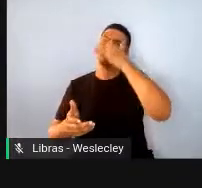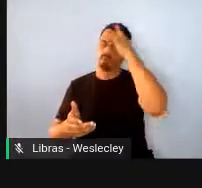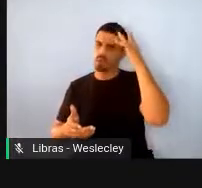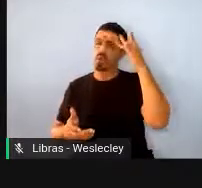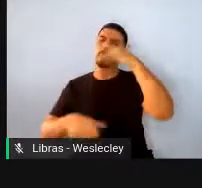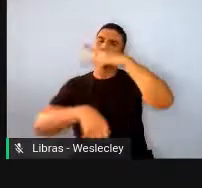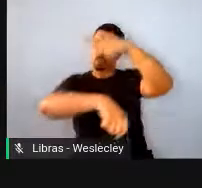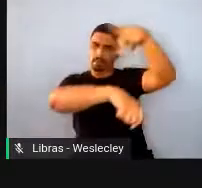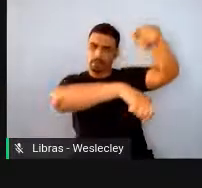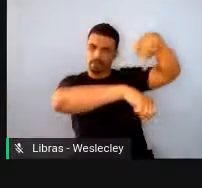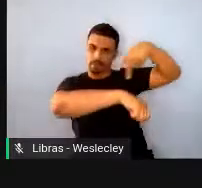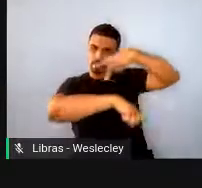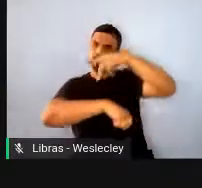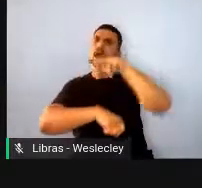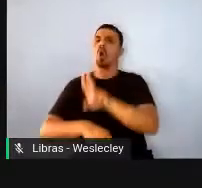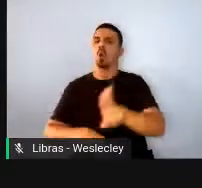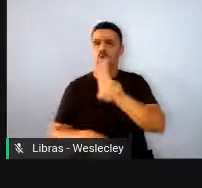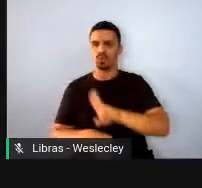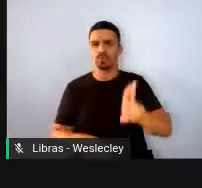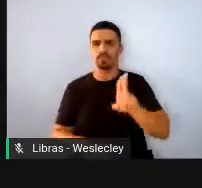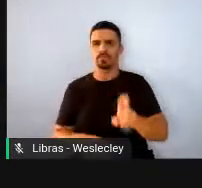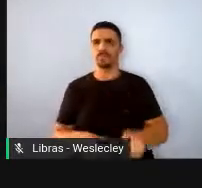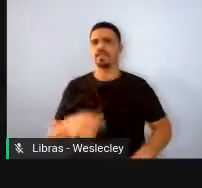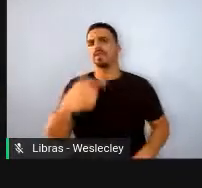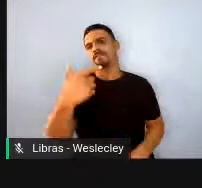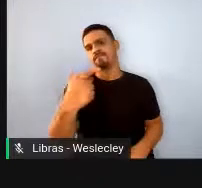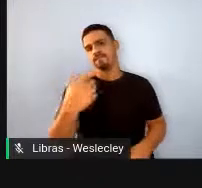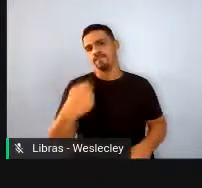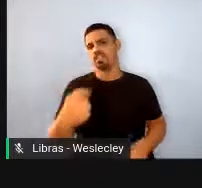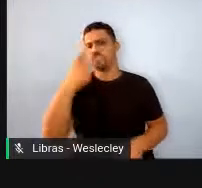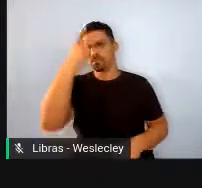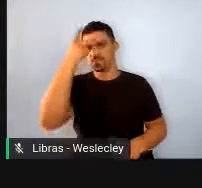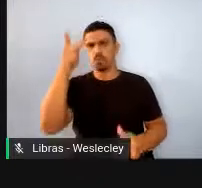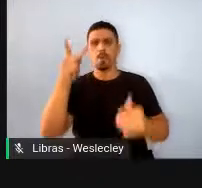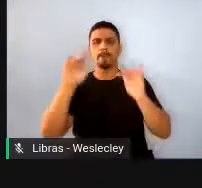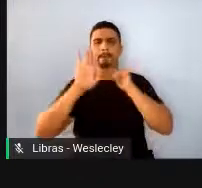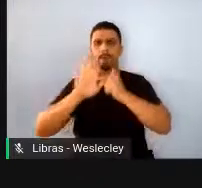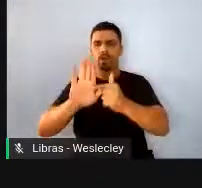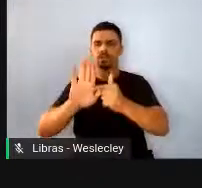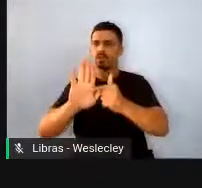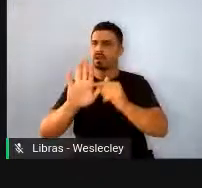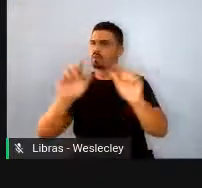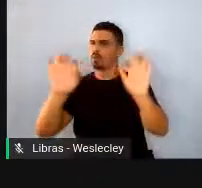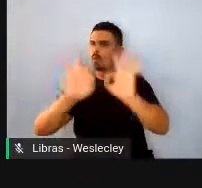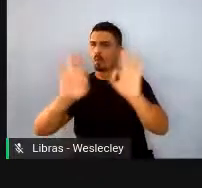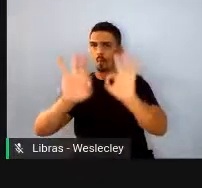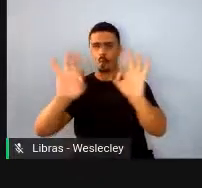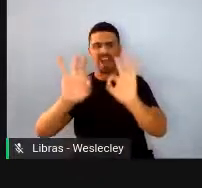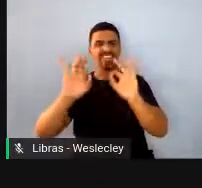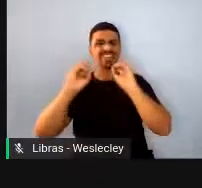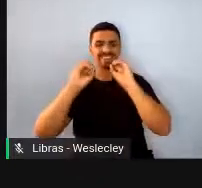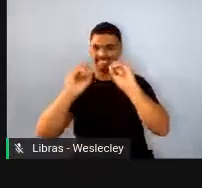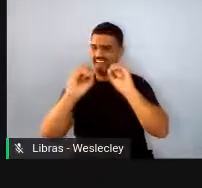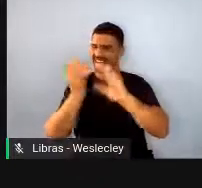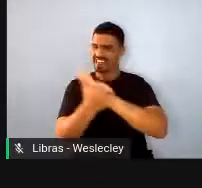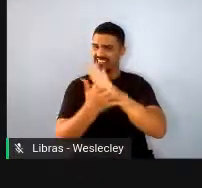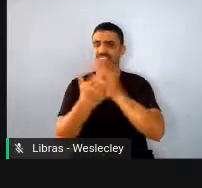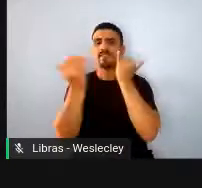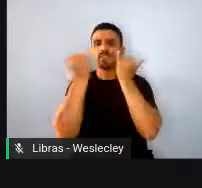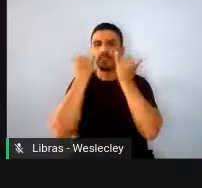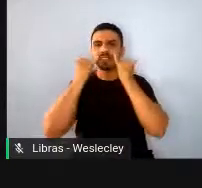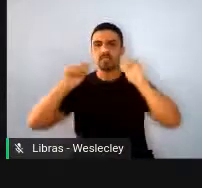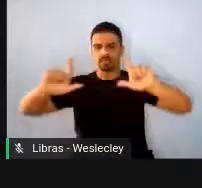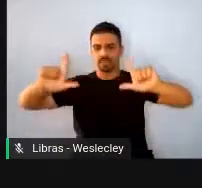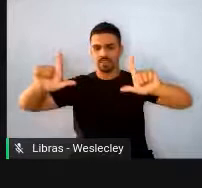28% não apresenta nada, assim, nenhuma informação em tela. 28%, e isso para mim é uma coisa que me chamou